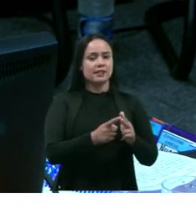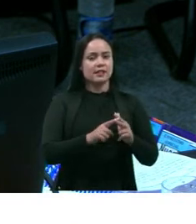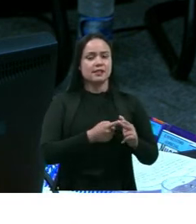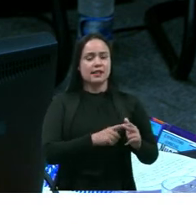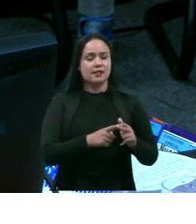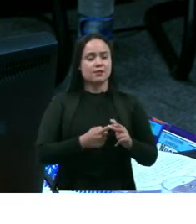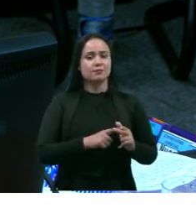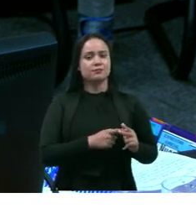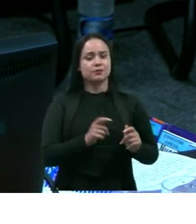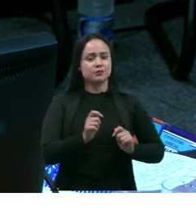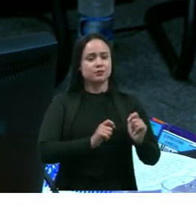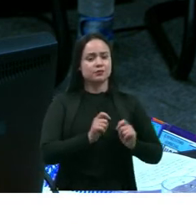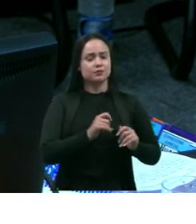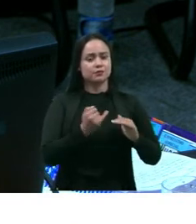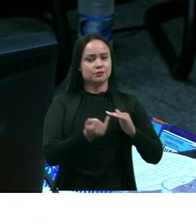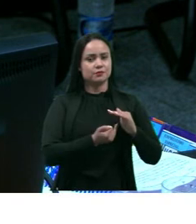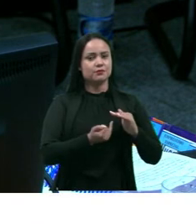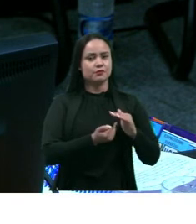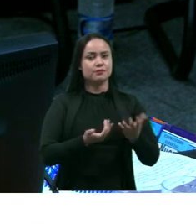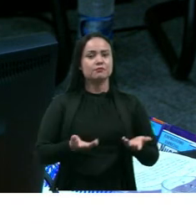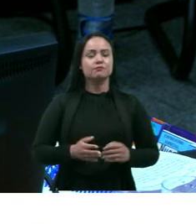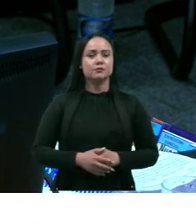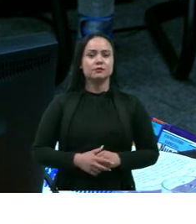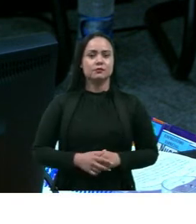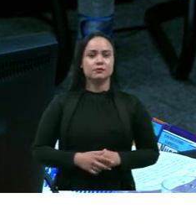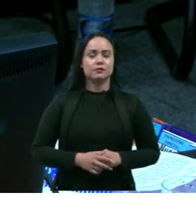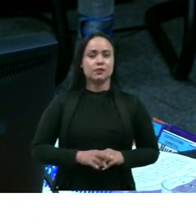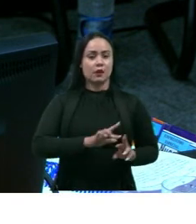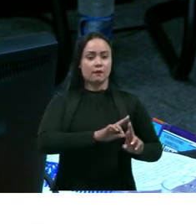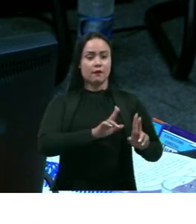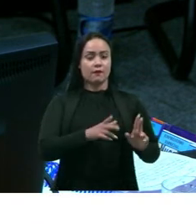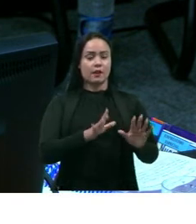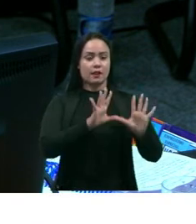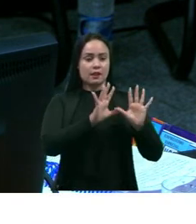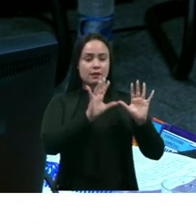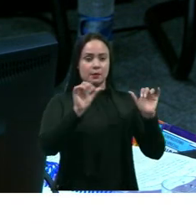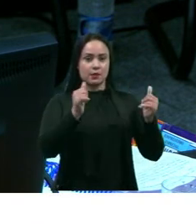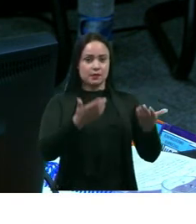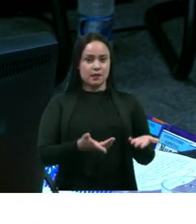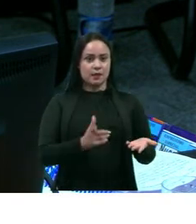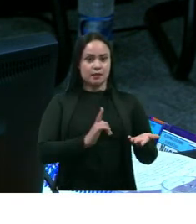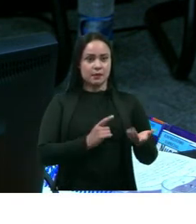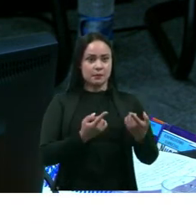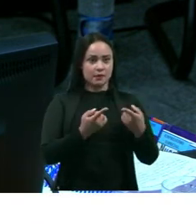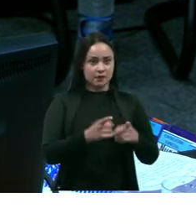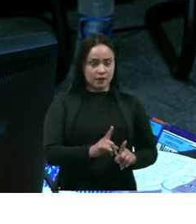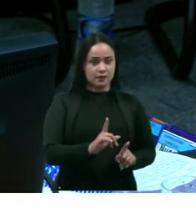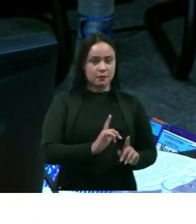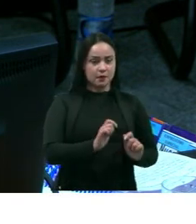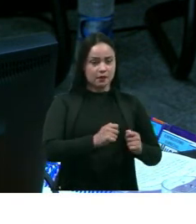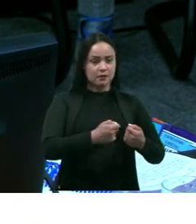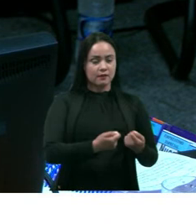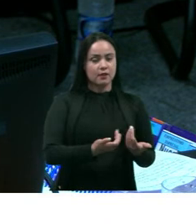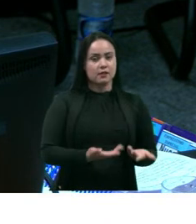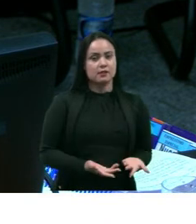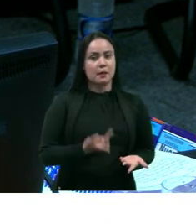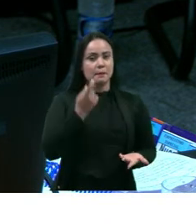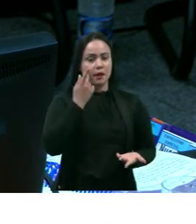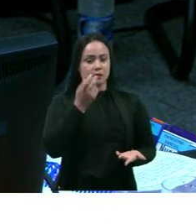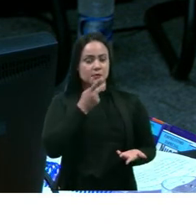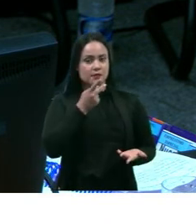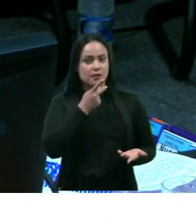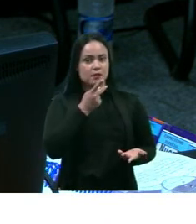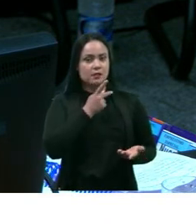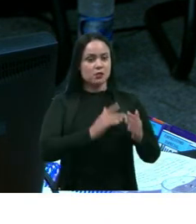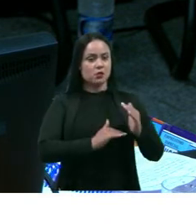controle interinstitucional. Ademais, o Tribunal Estadual, ao ser provocado pela defesa para se